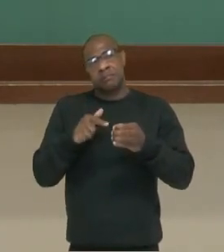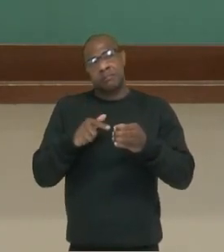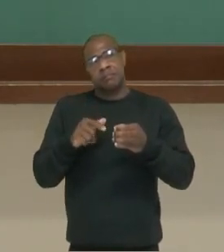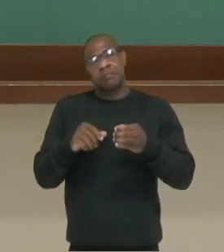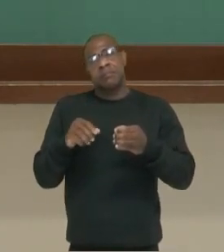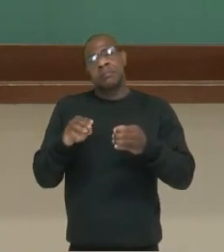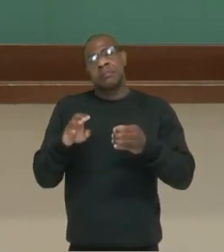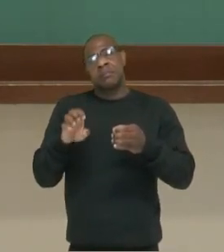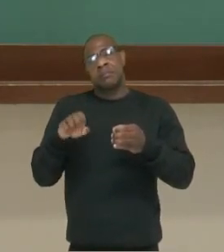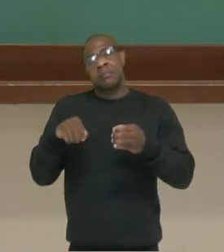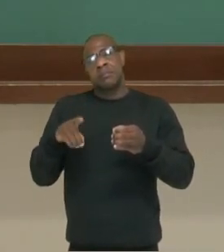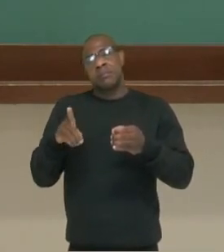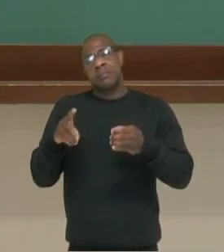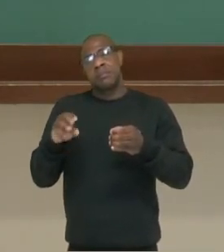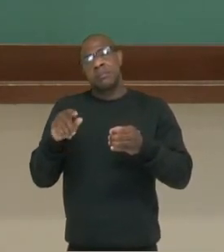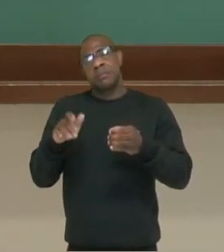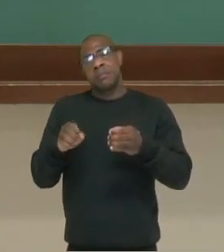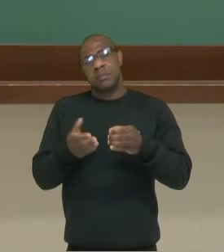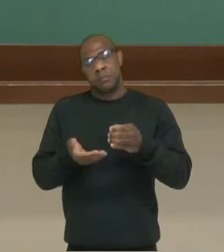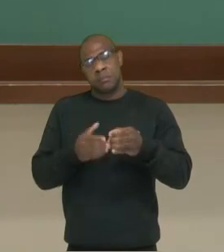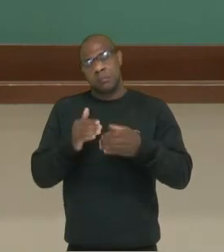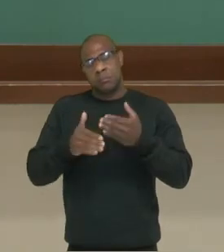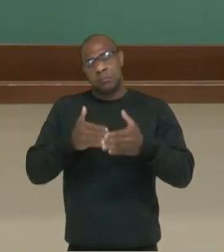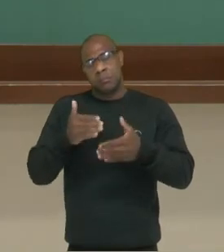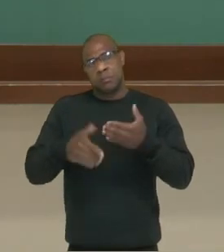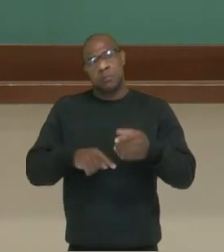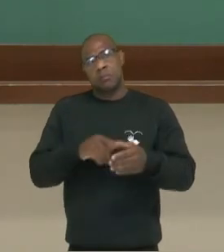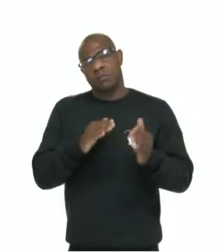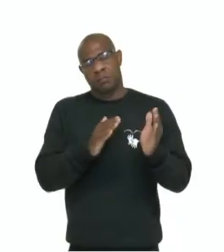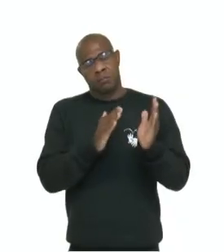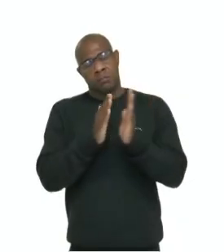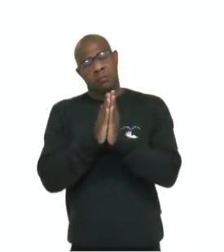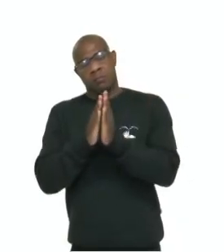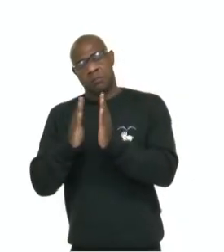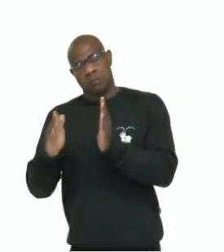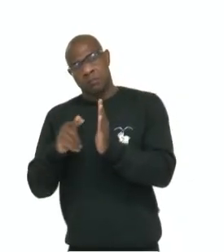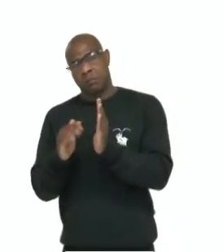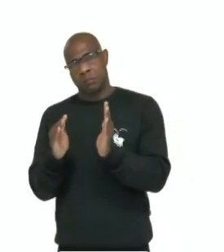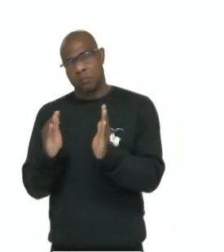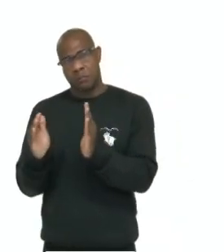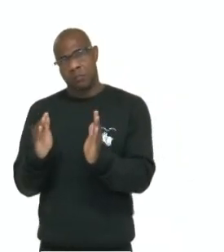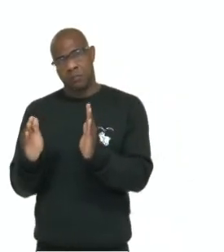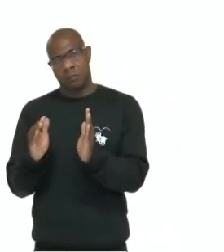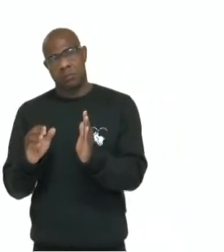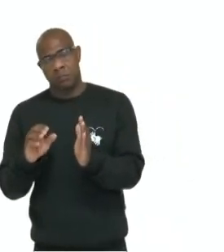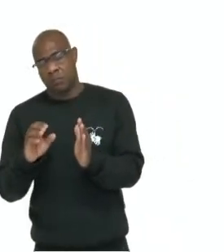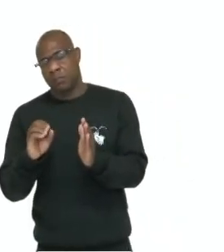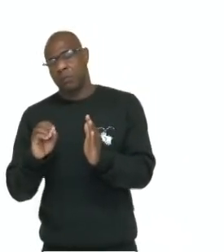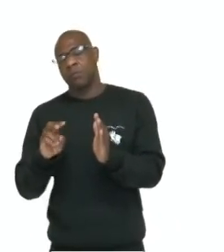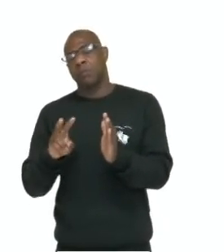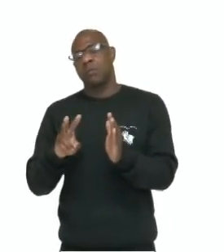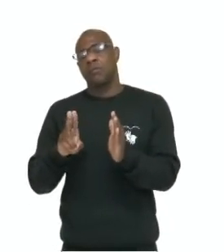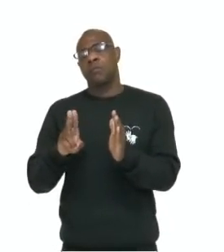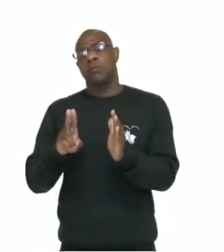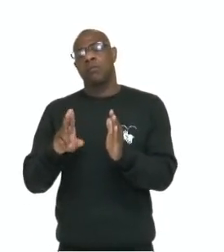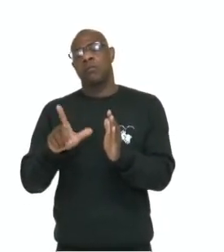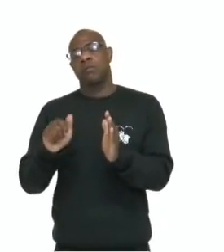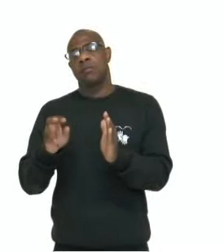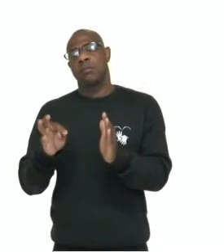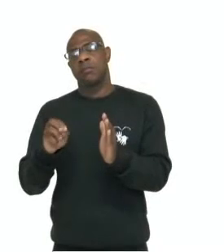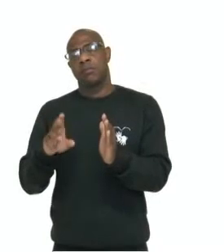vai se tornando mais espesso. Depois ocorre a fase ovulatória, que é o pico do LH e